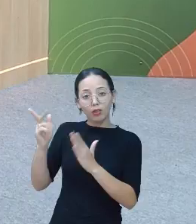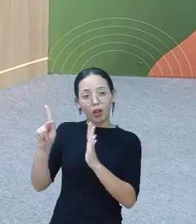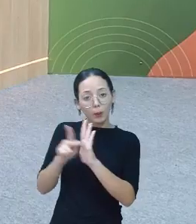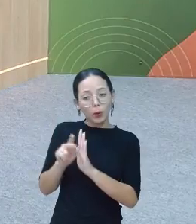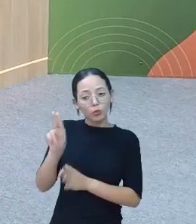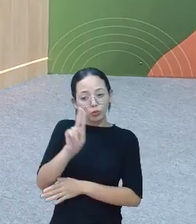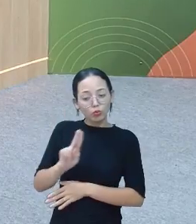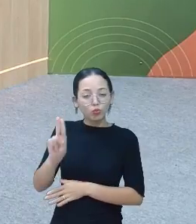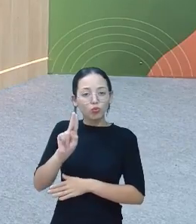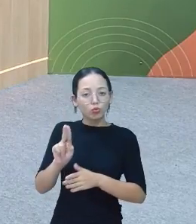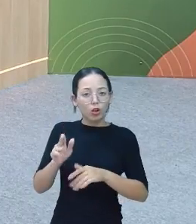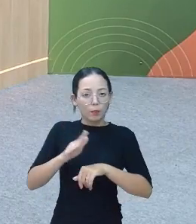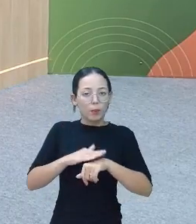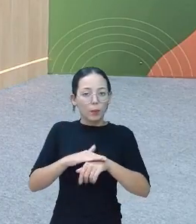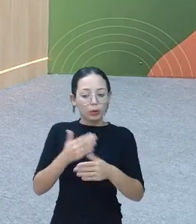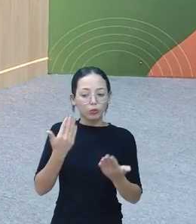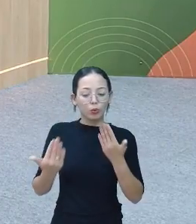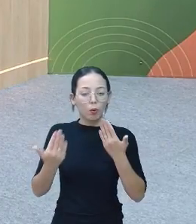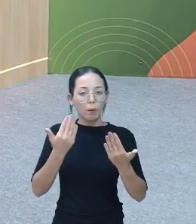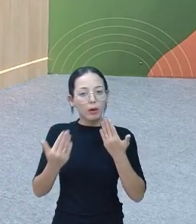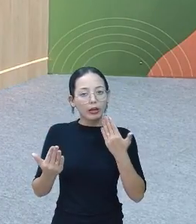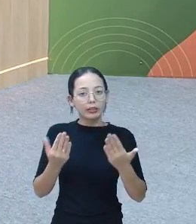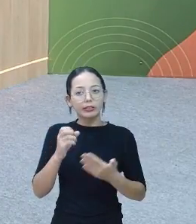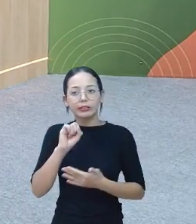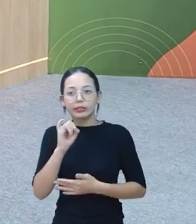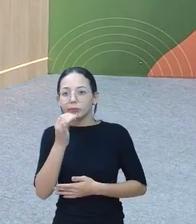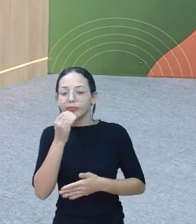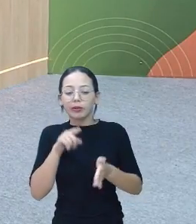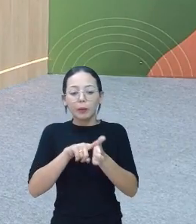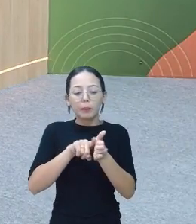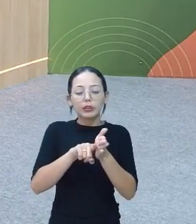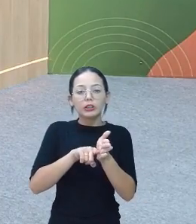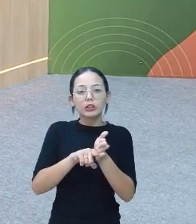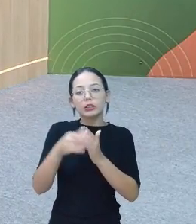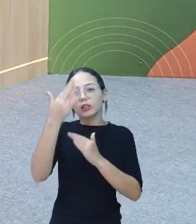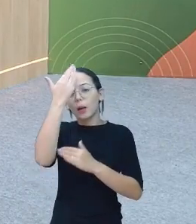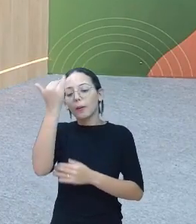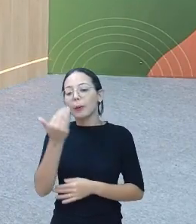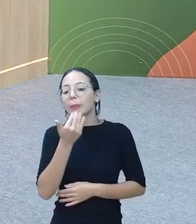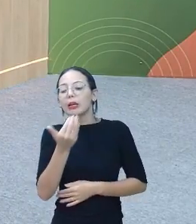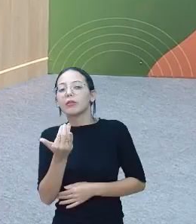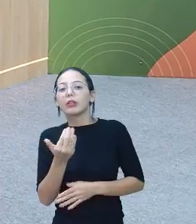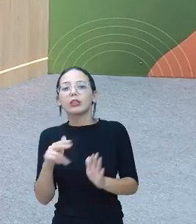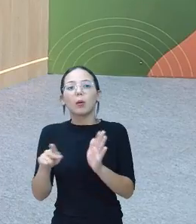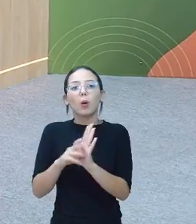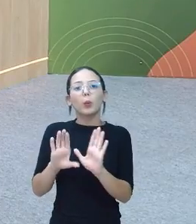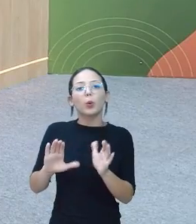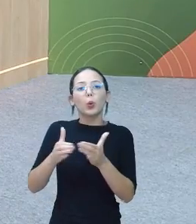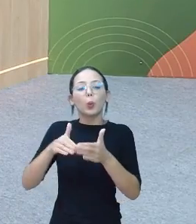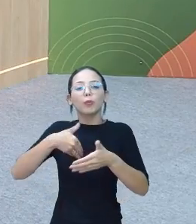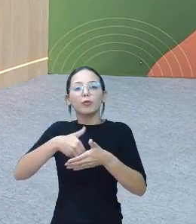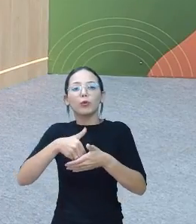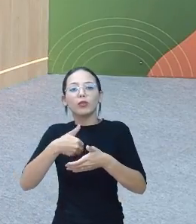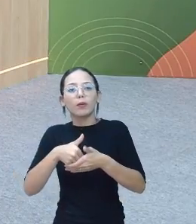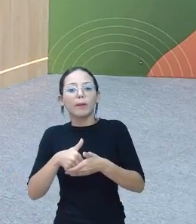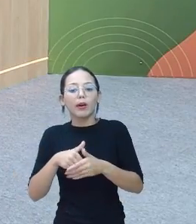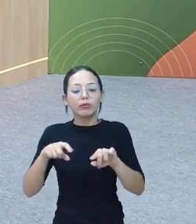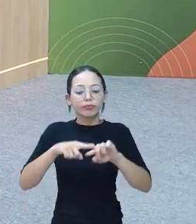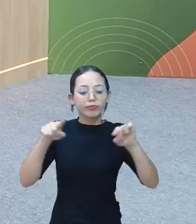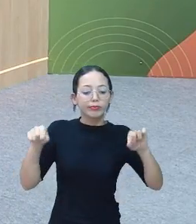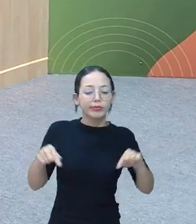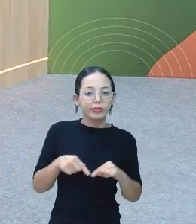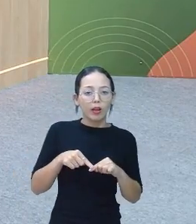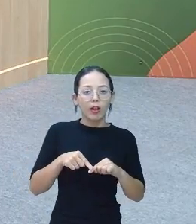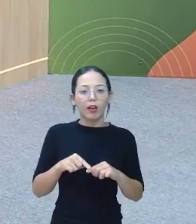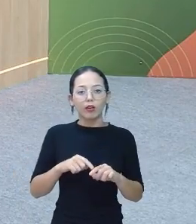para esse tipo de situação. Se eu fosse fazer, por exemplo, uma pesquisa, saber a preferência do time de futebol numa determinada sala,